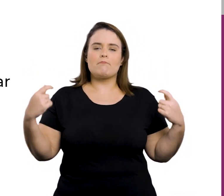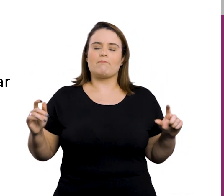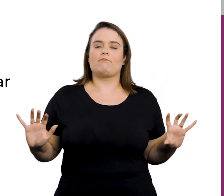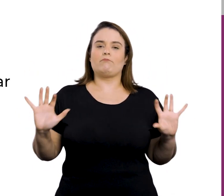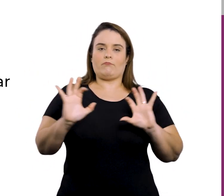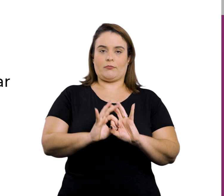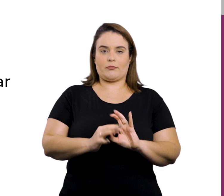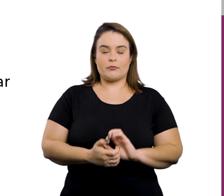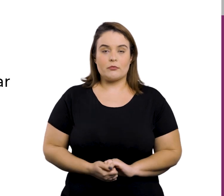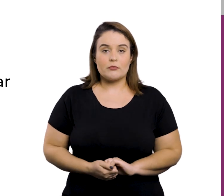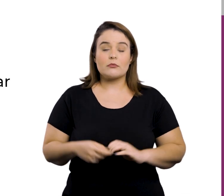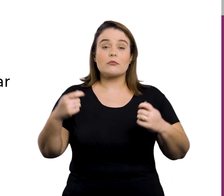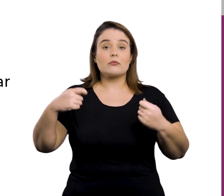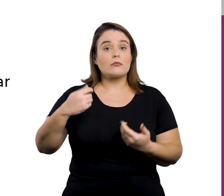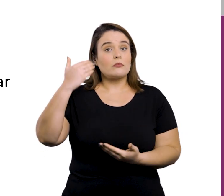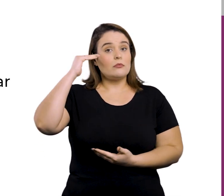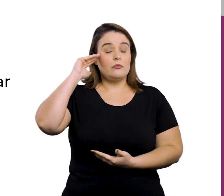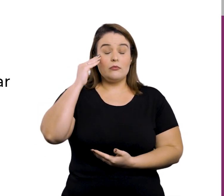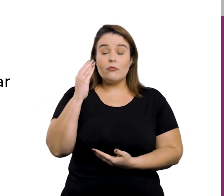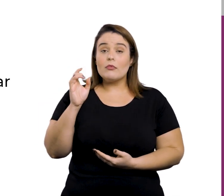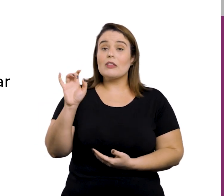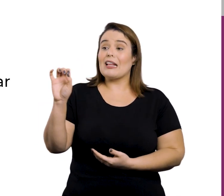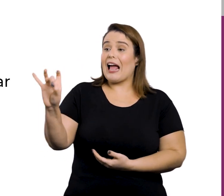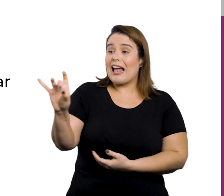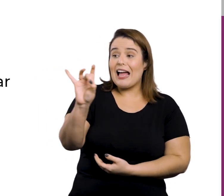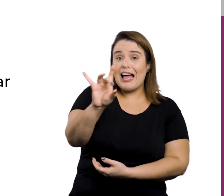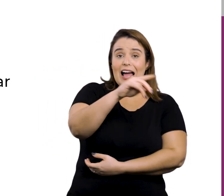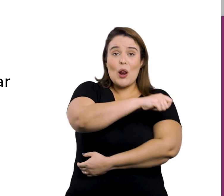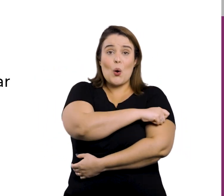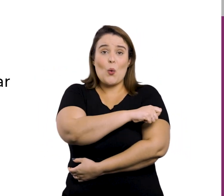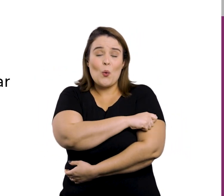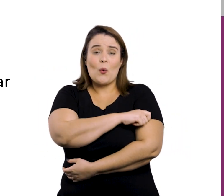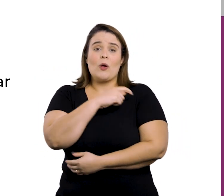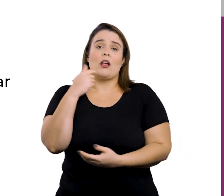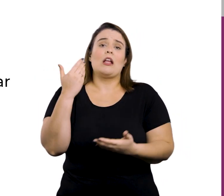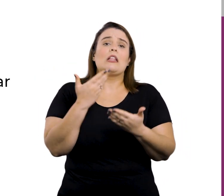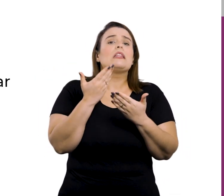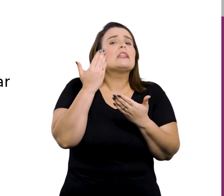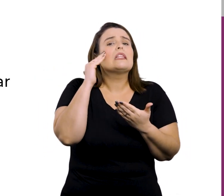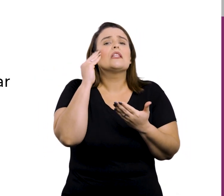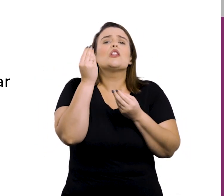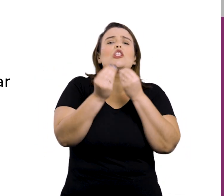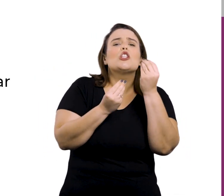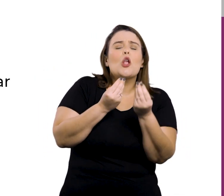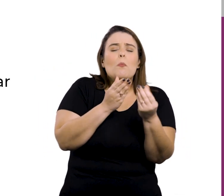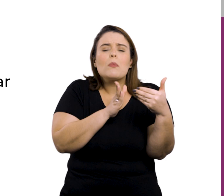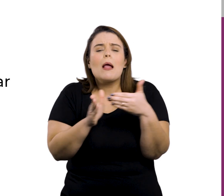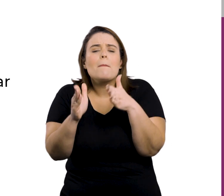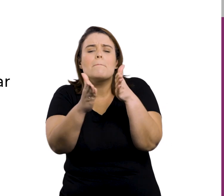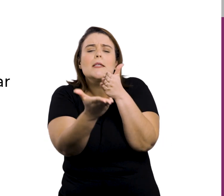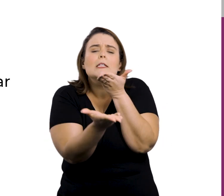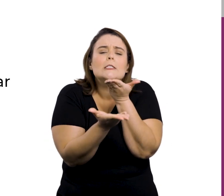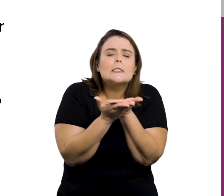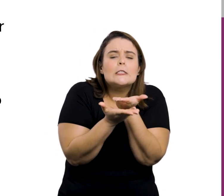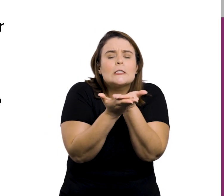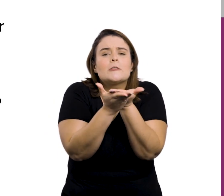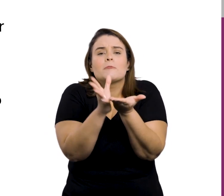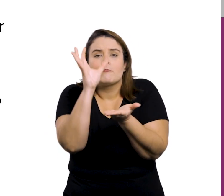especializado. É fundamental compreender as demandas de cada estudante e elaborar caminhos para o seu